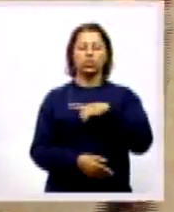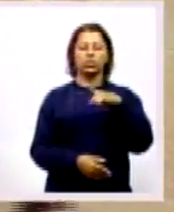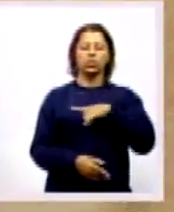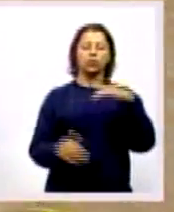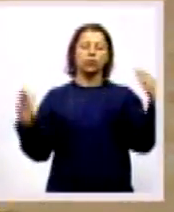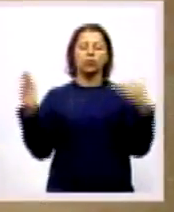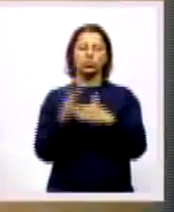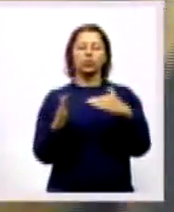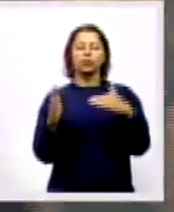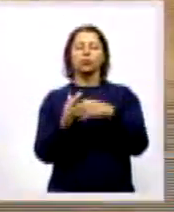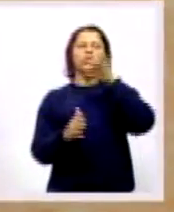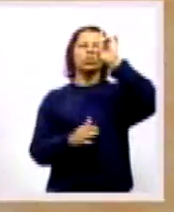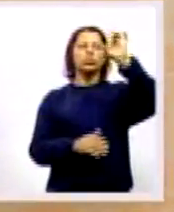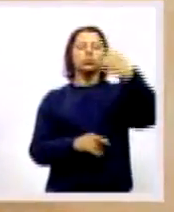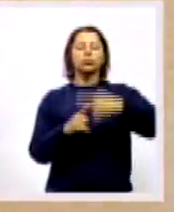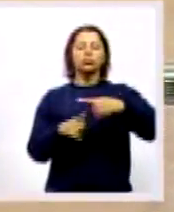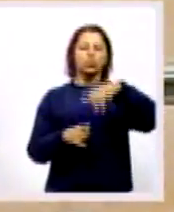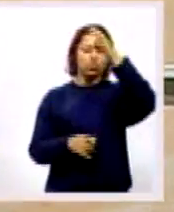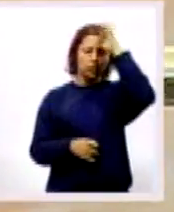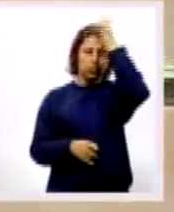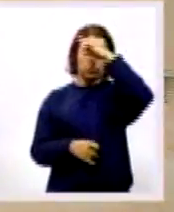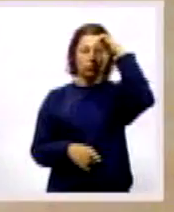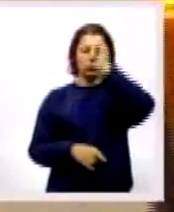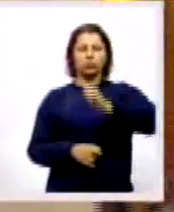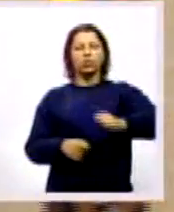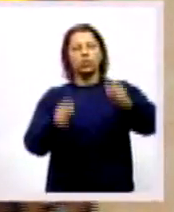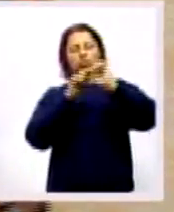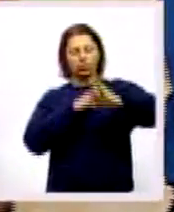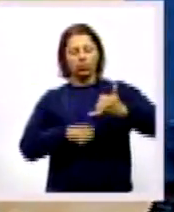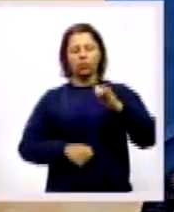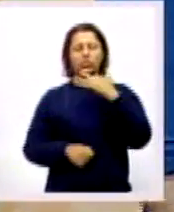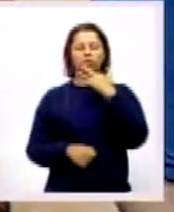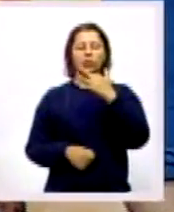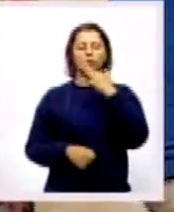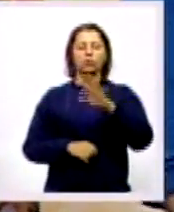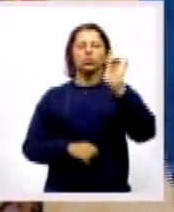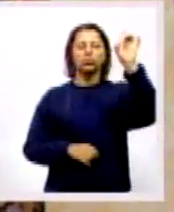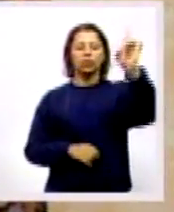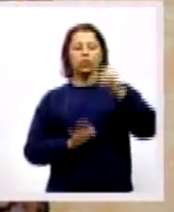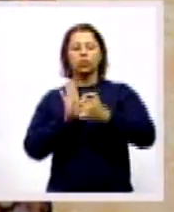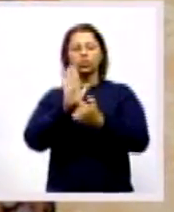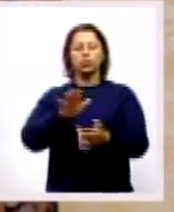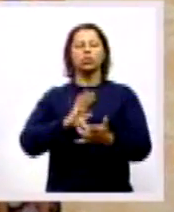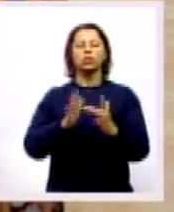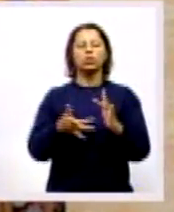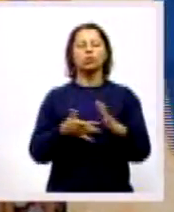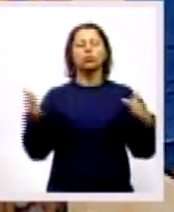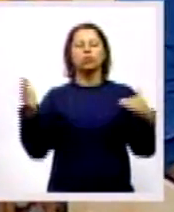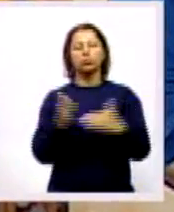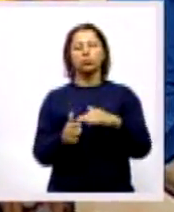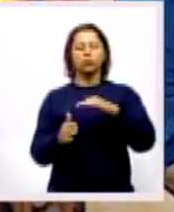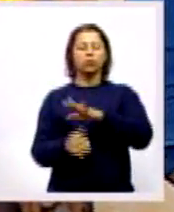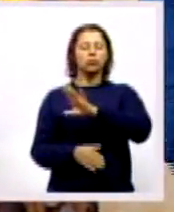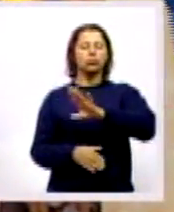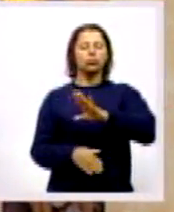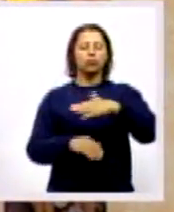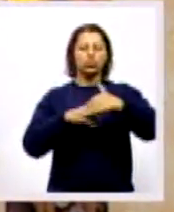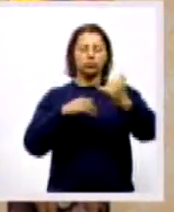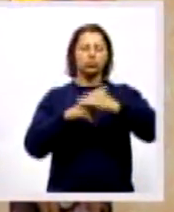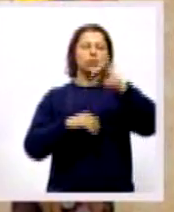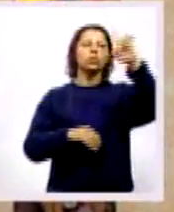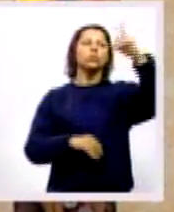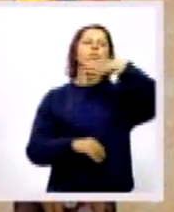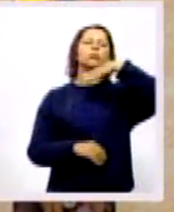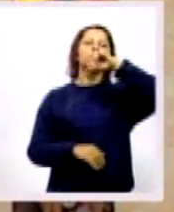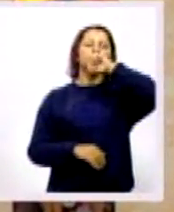é o Espírito que nos dá condições de conhecer o Deus que está revelado em Jesus, inclusive chamá-lo de Pai. É o